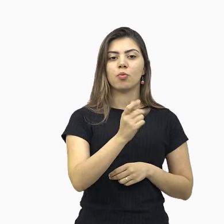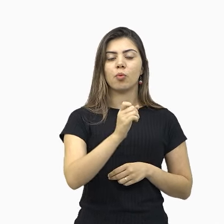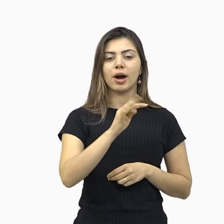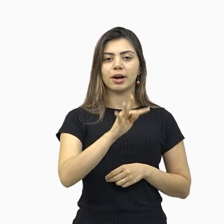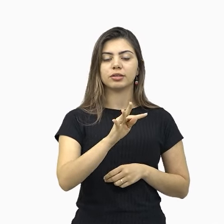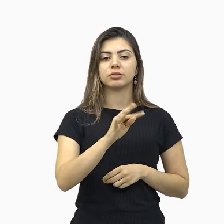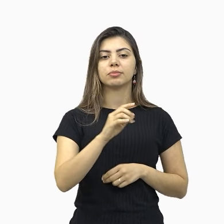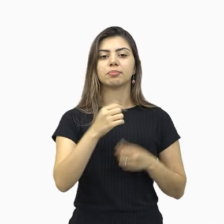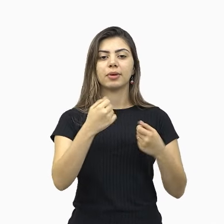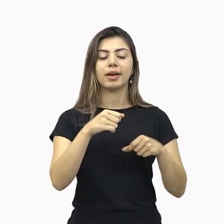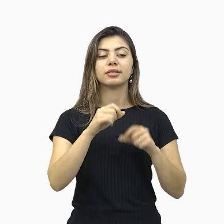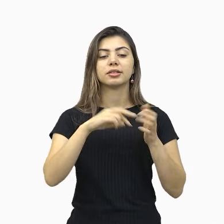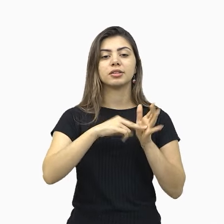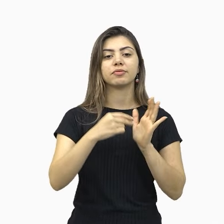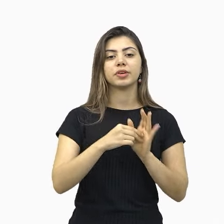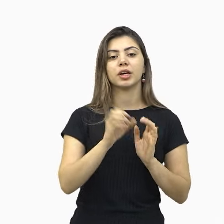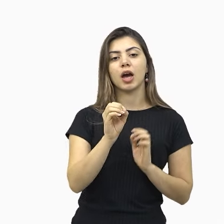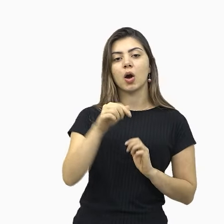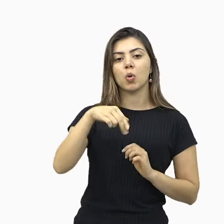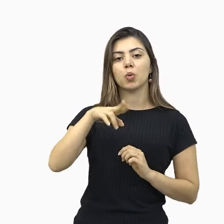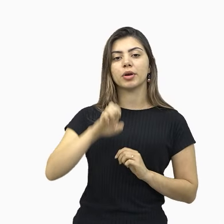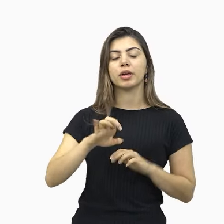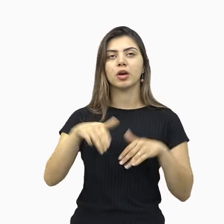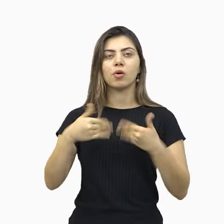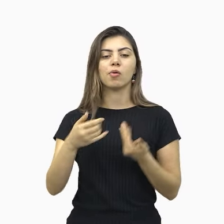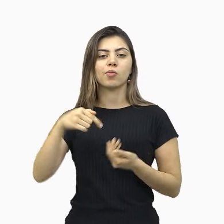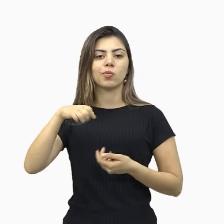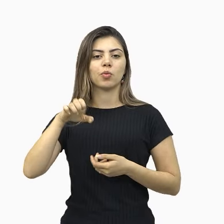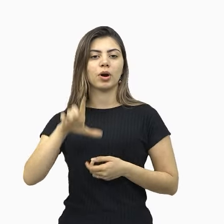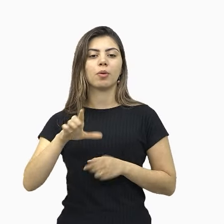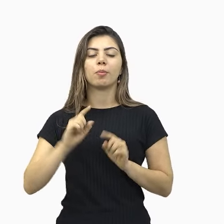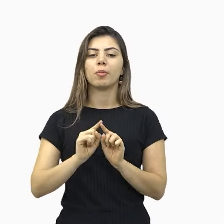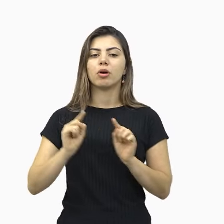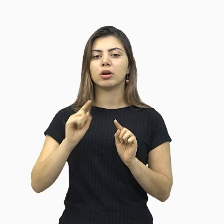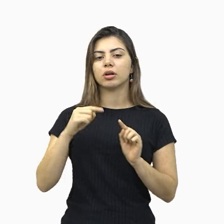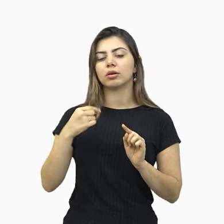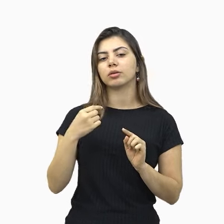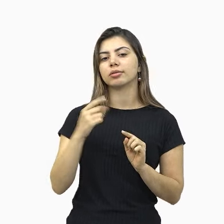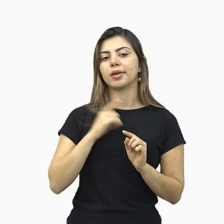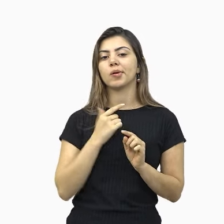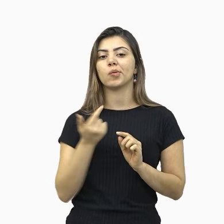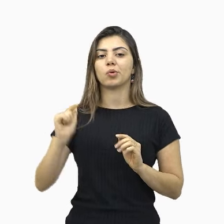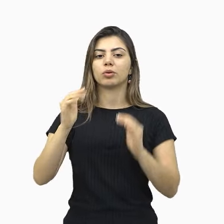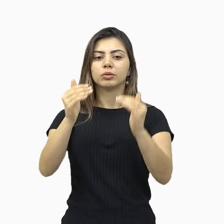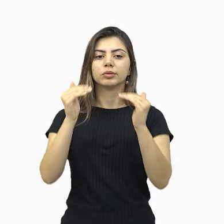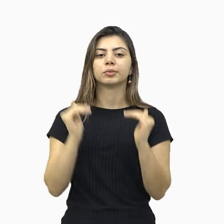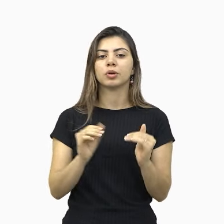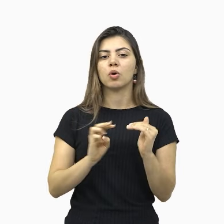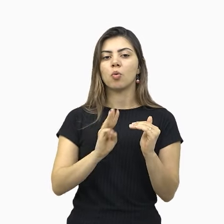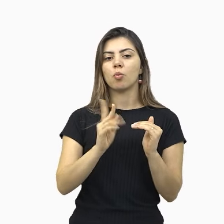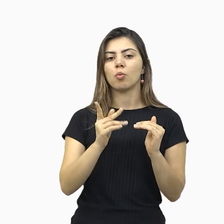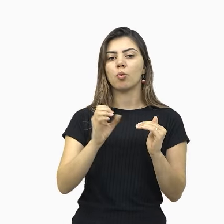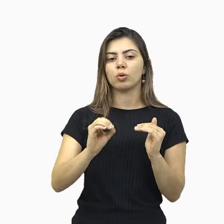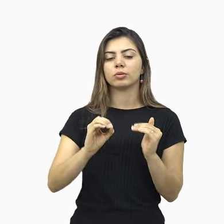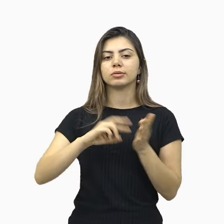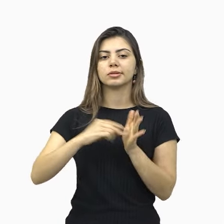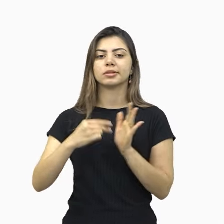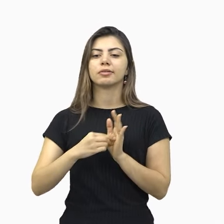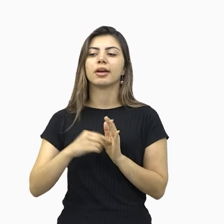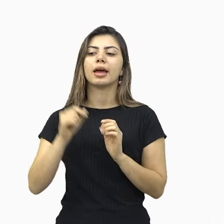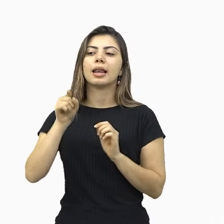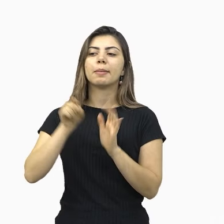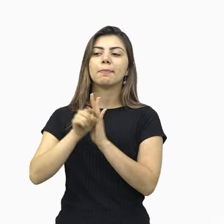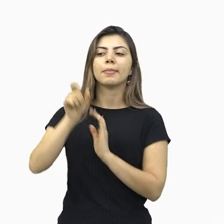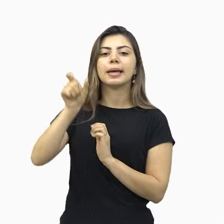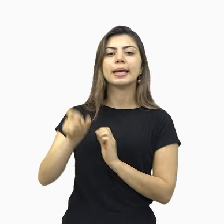ou objeto. Quando eu pergunto com who, a informação que eu quero saber é sobre person, pessoa ou sujeito. O where